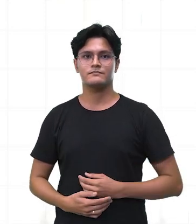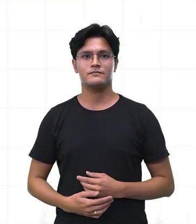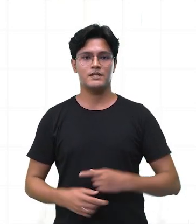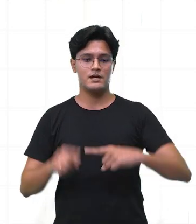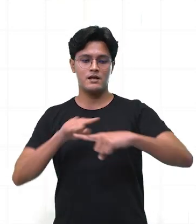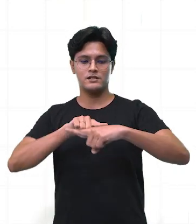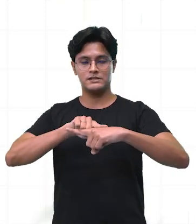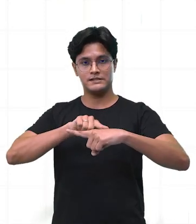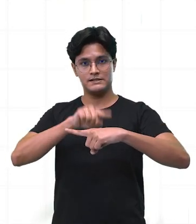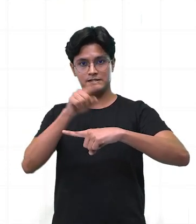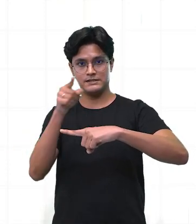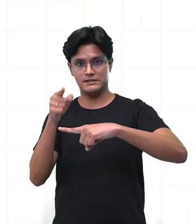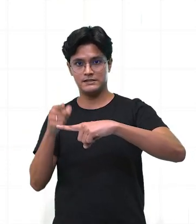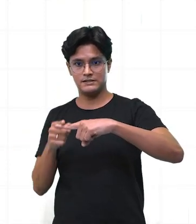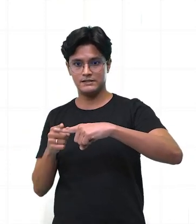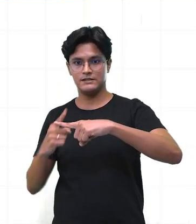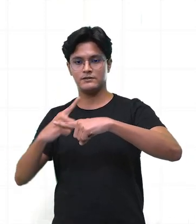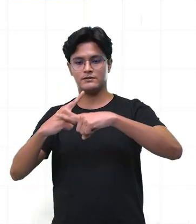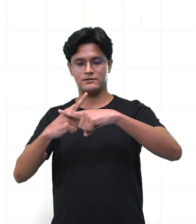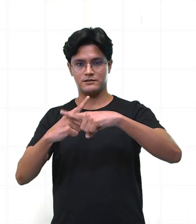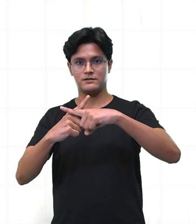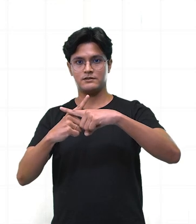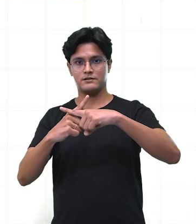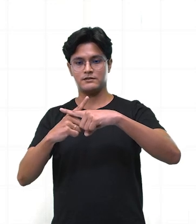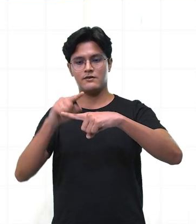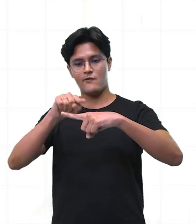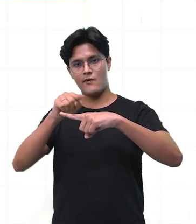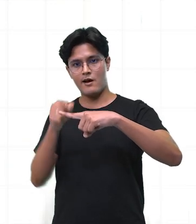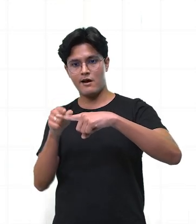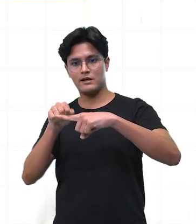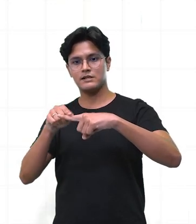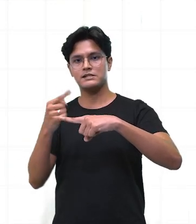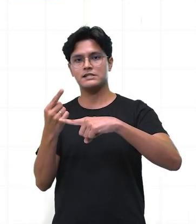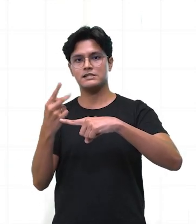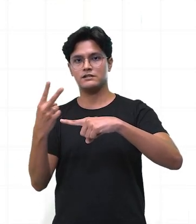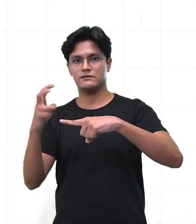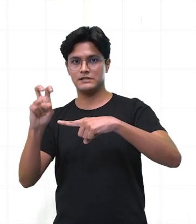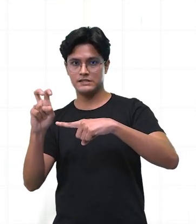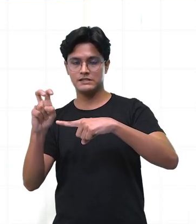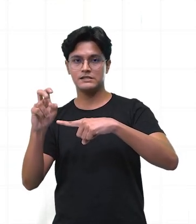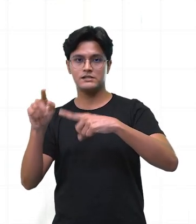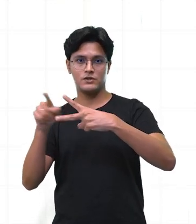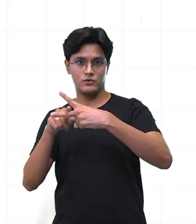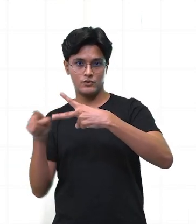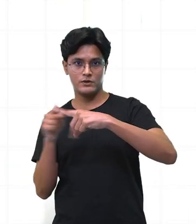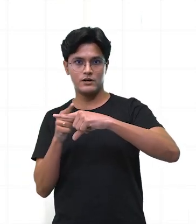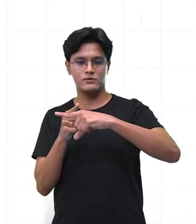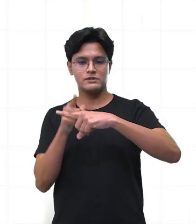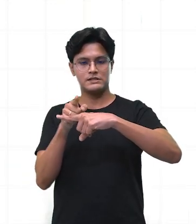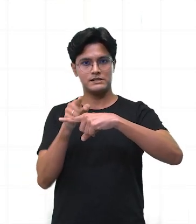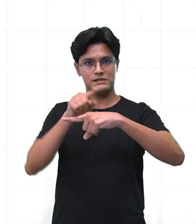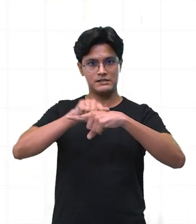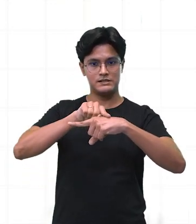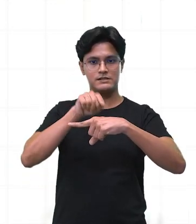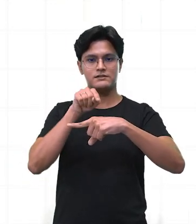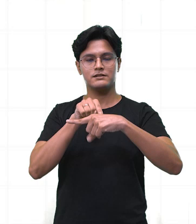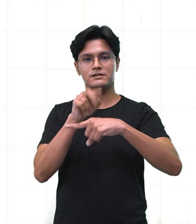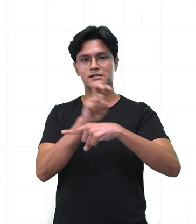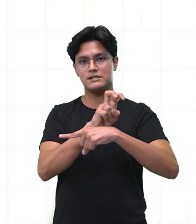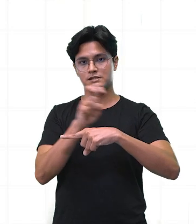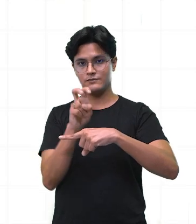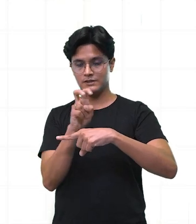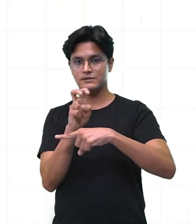graus, tudo bem? Esse outro aqui vale 55 graus. Então quando você soma 55 mais 125,